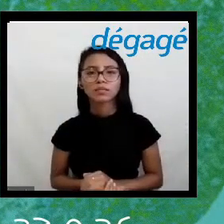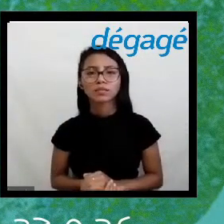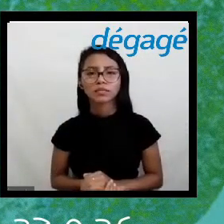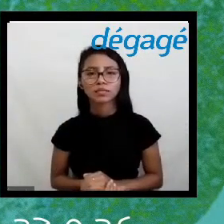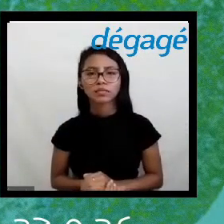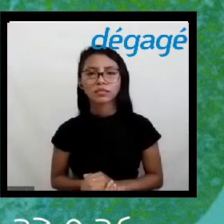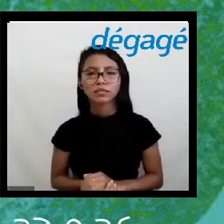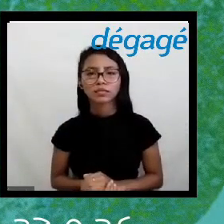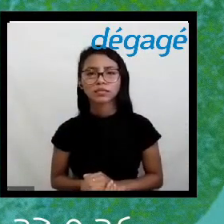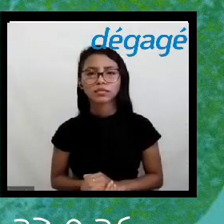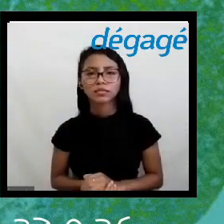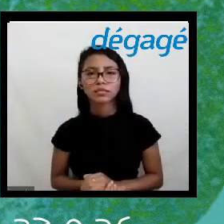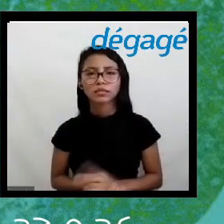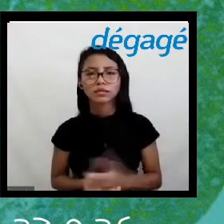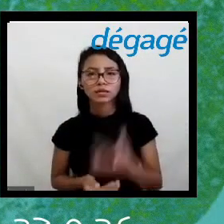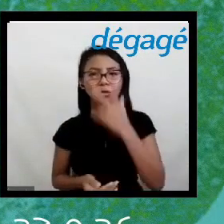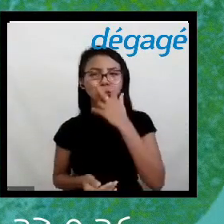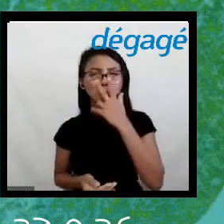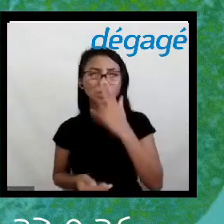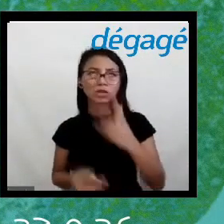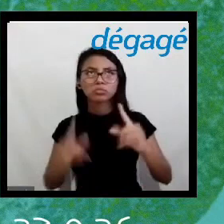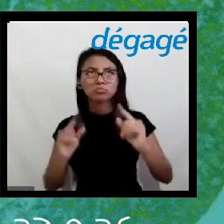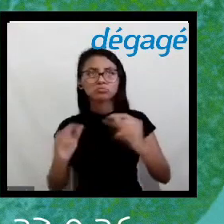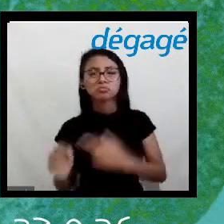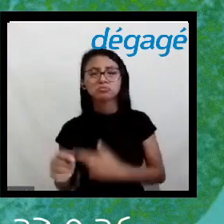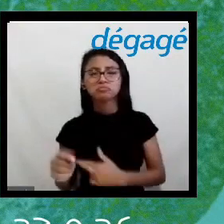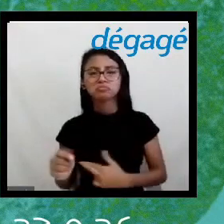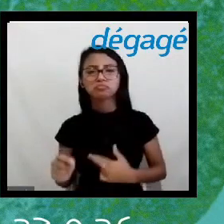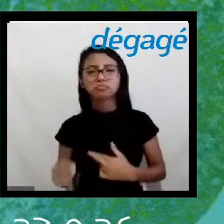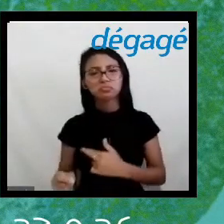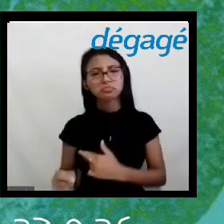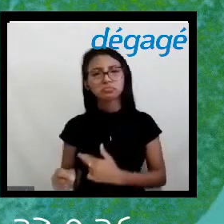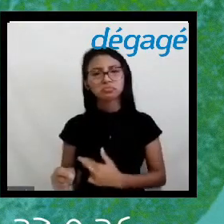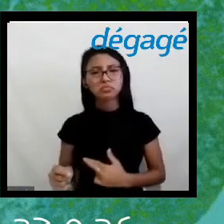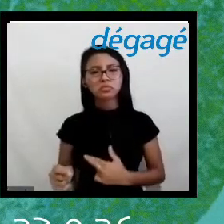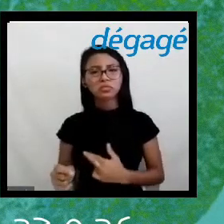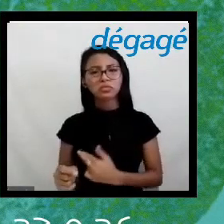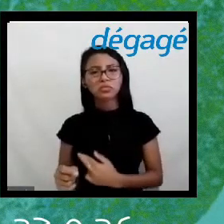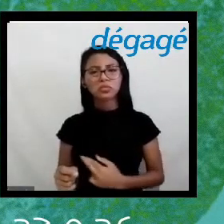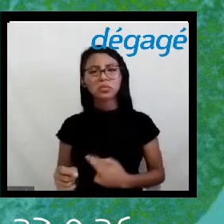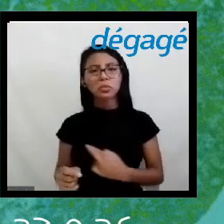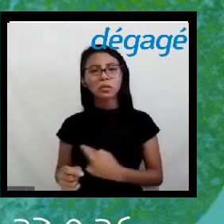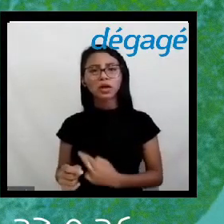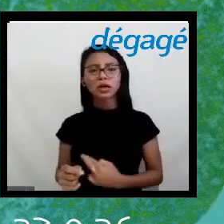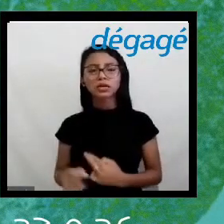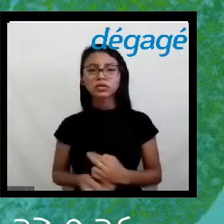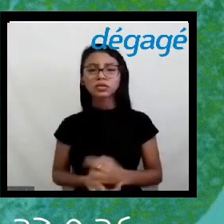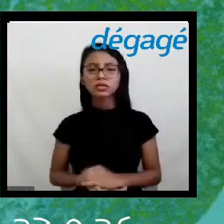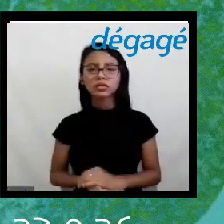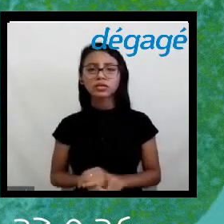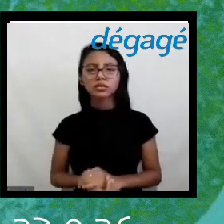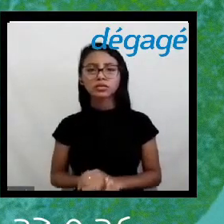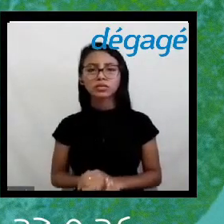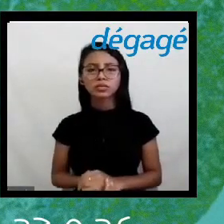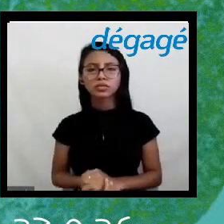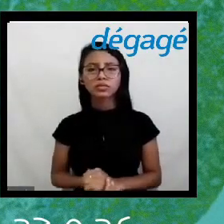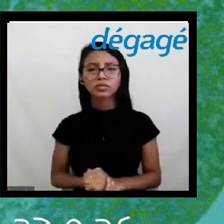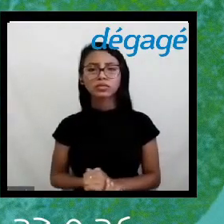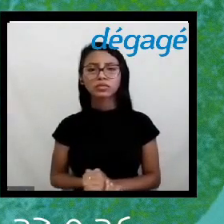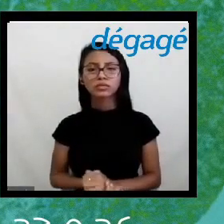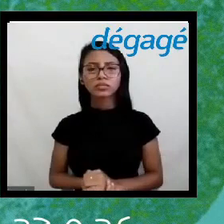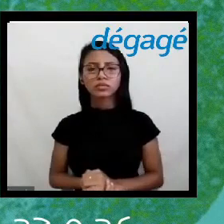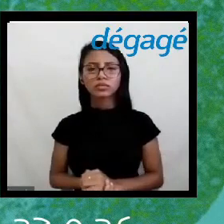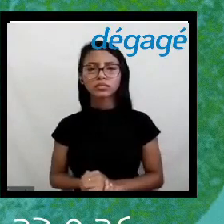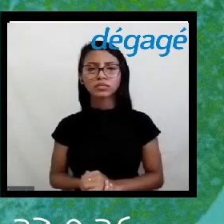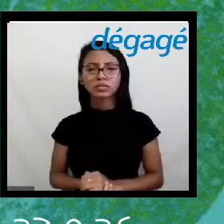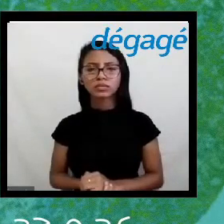de uma forma meio romântica, com aquele filme do Oliver Sacks que virou um filme com Robert